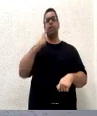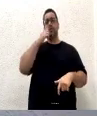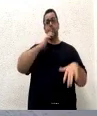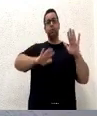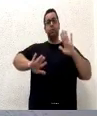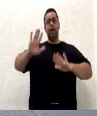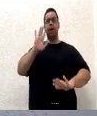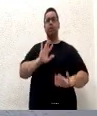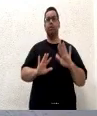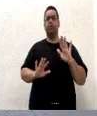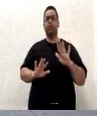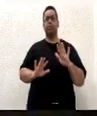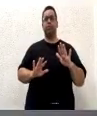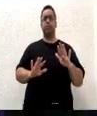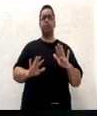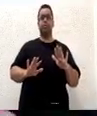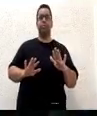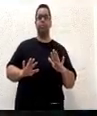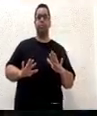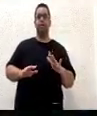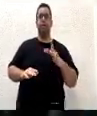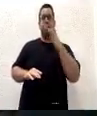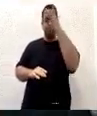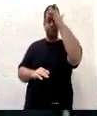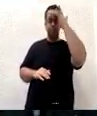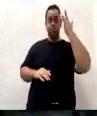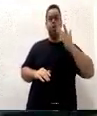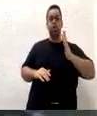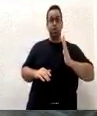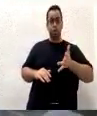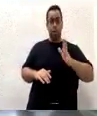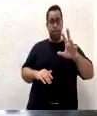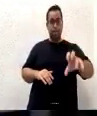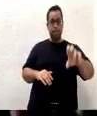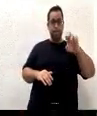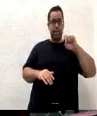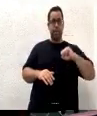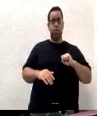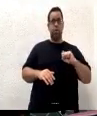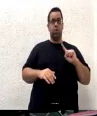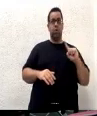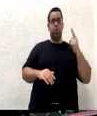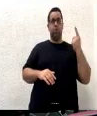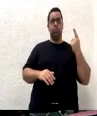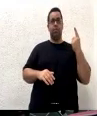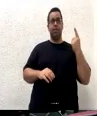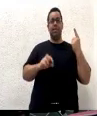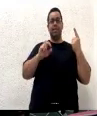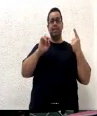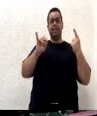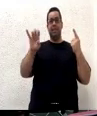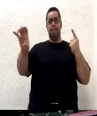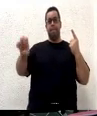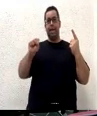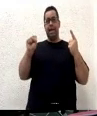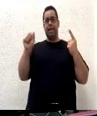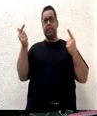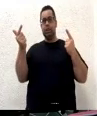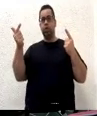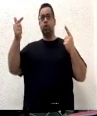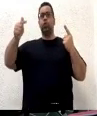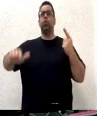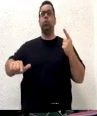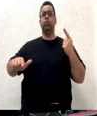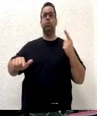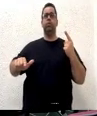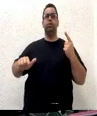grave? Principalmente quem já pegou dengue uma vez e vai pegar pela segunda. É, porque a imunidade dela está mais baixa, eu peguei